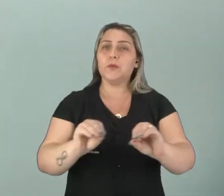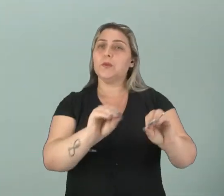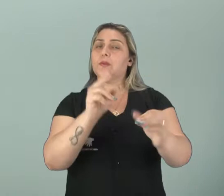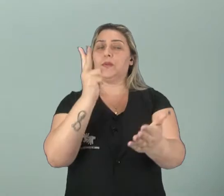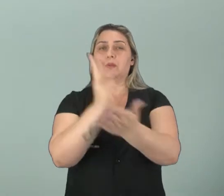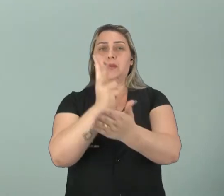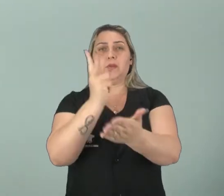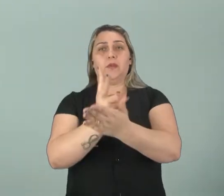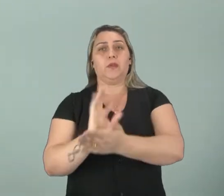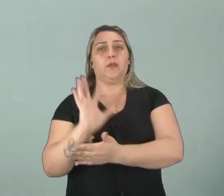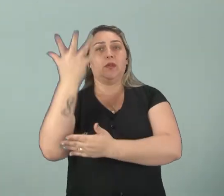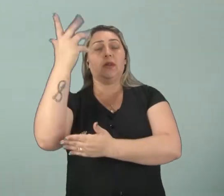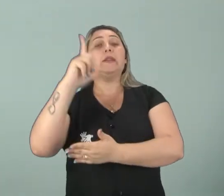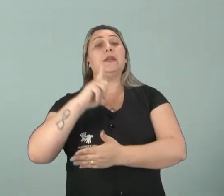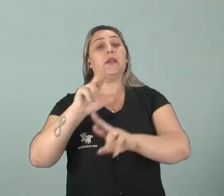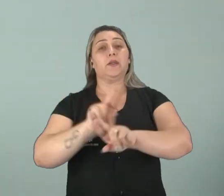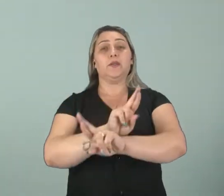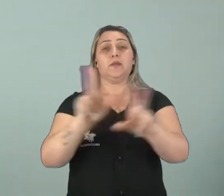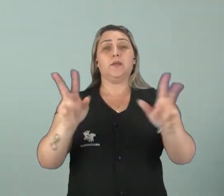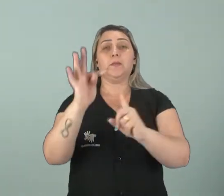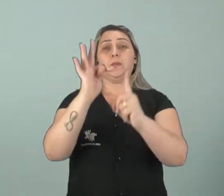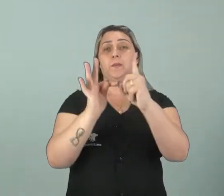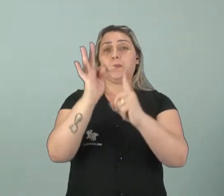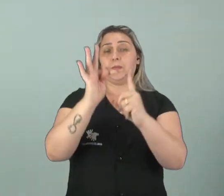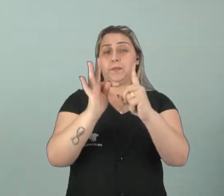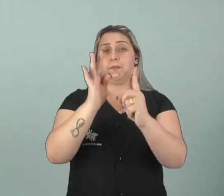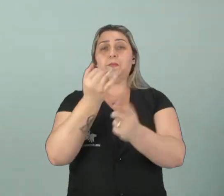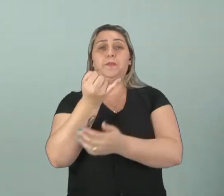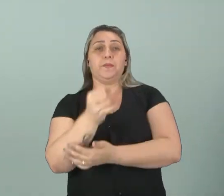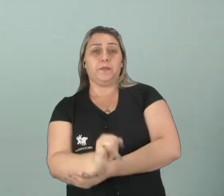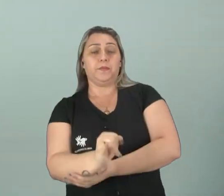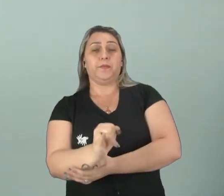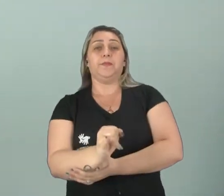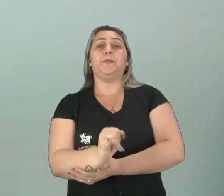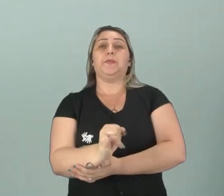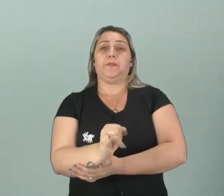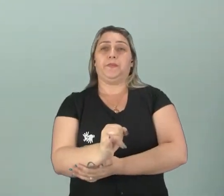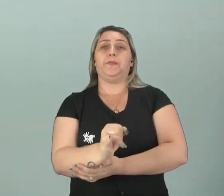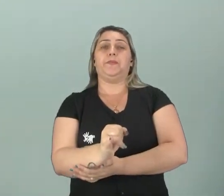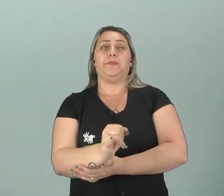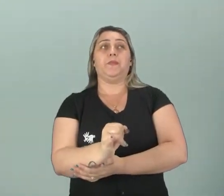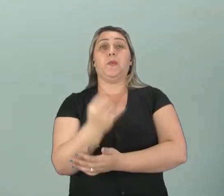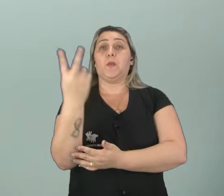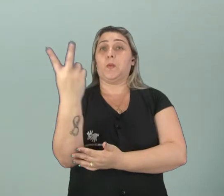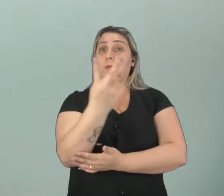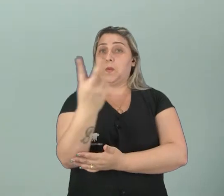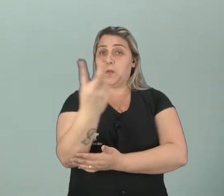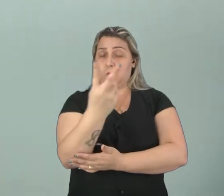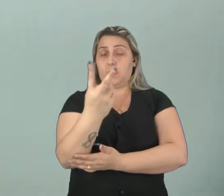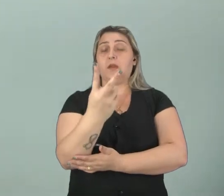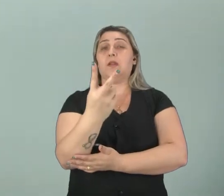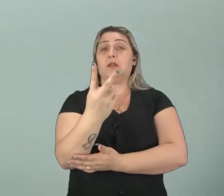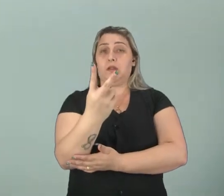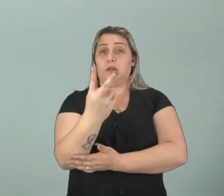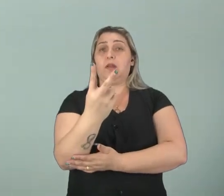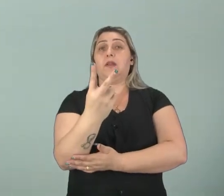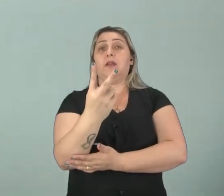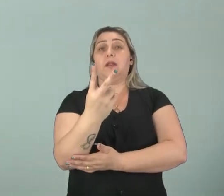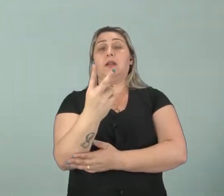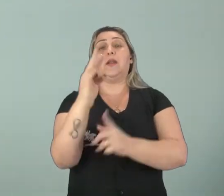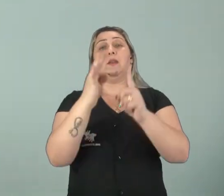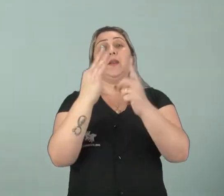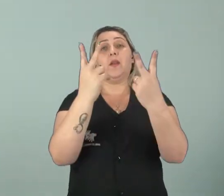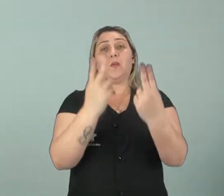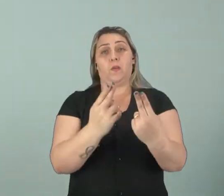vai acontecer porque há diferenças de temperaturas. Se de repente o corpo está... Eu tenho dois corpos que estão a